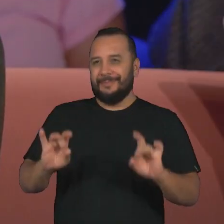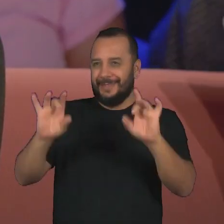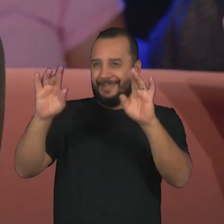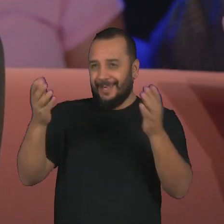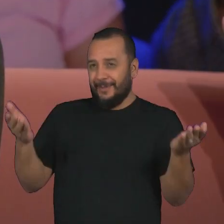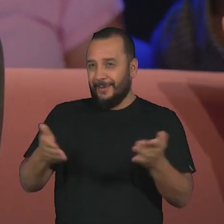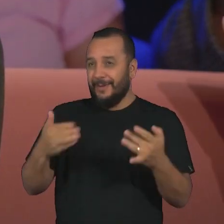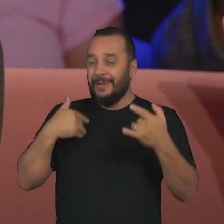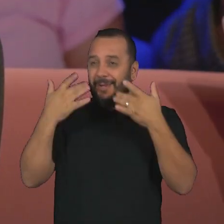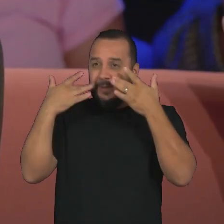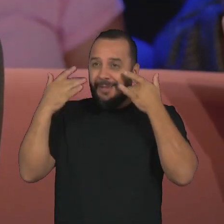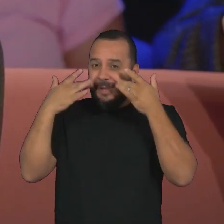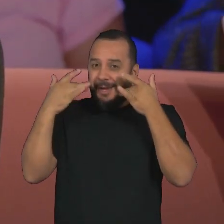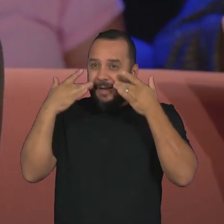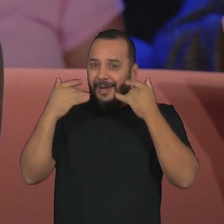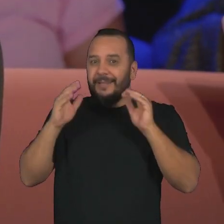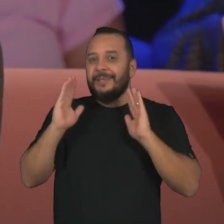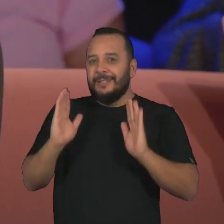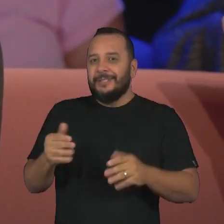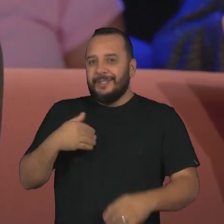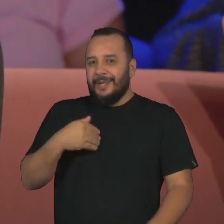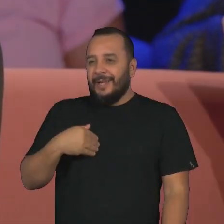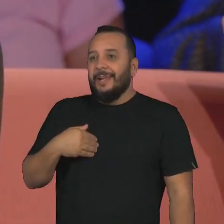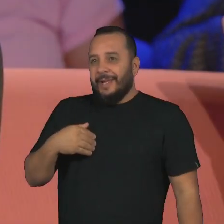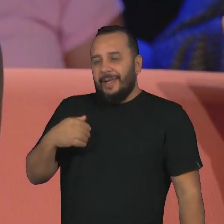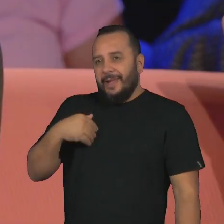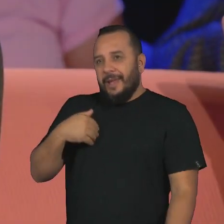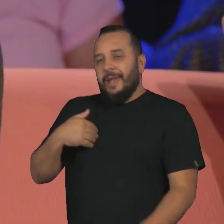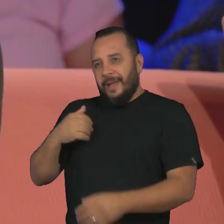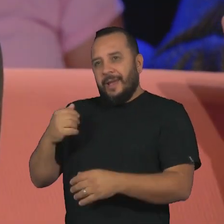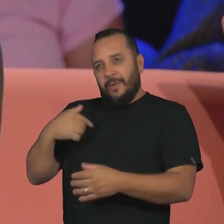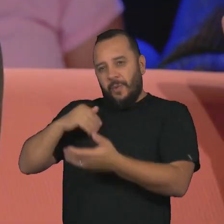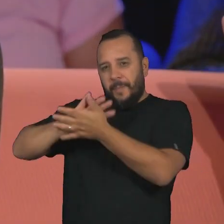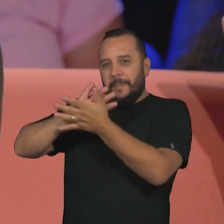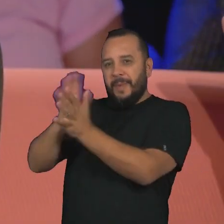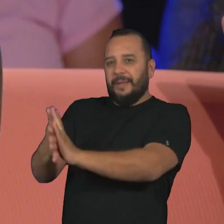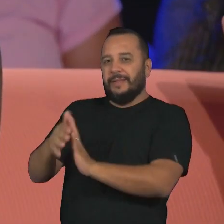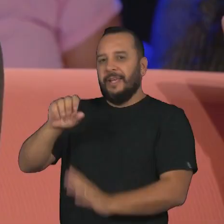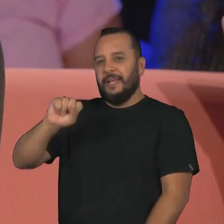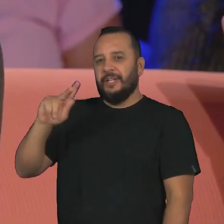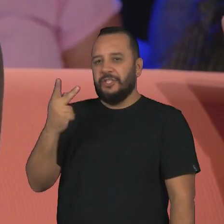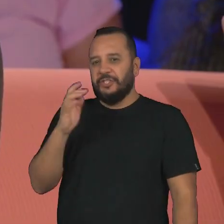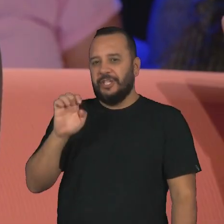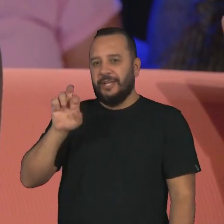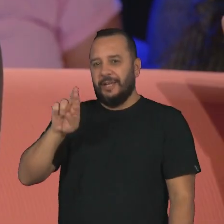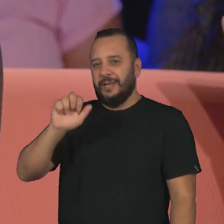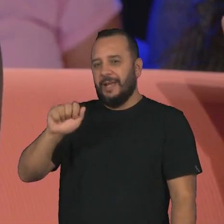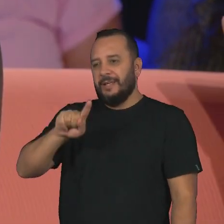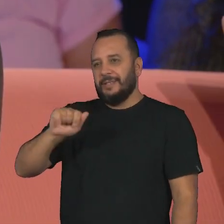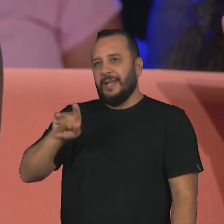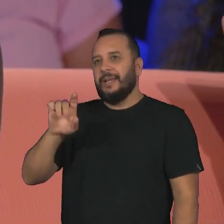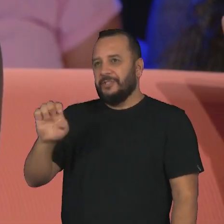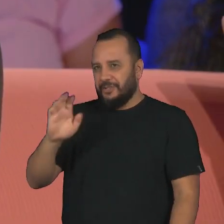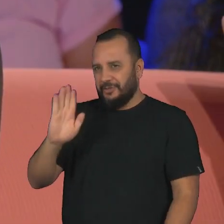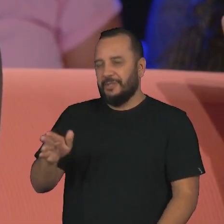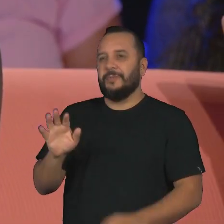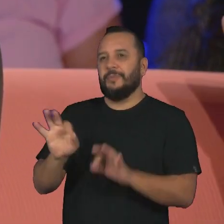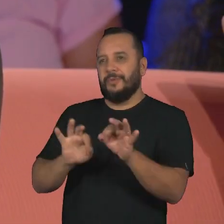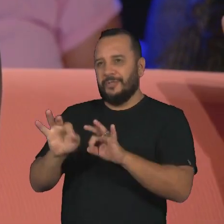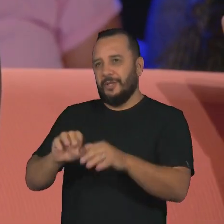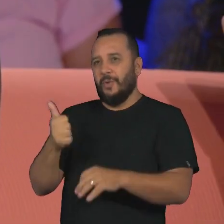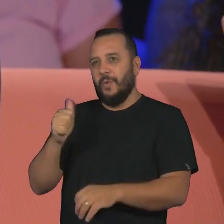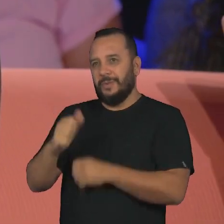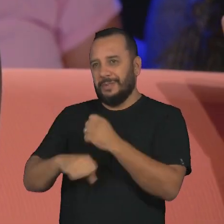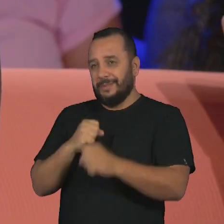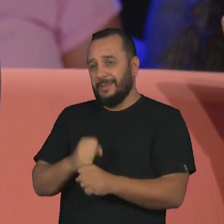essa peça eu matei Sherazade, Confissões de uma Árabe em Fúria, é um projeto que já tem 11 anos. E quem me passou